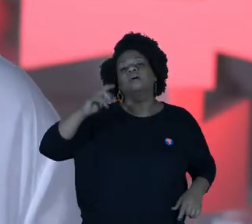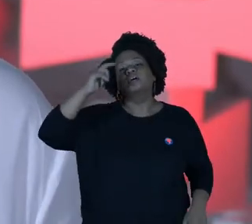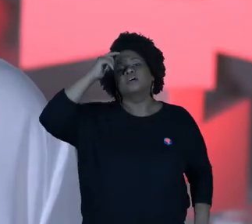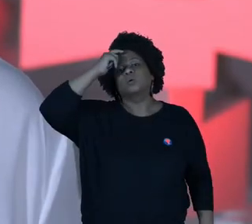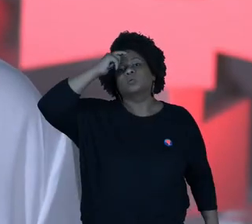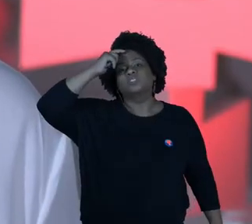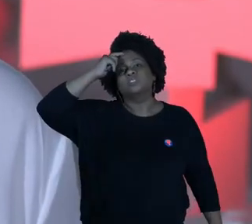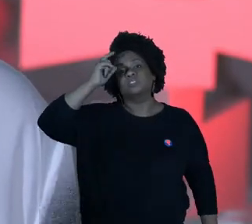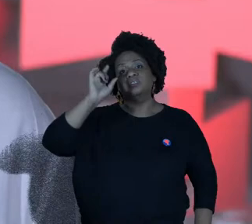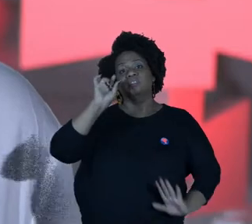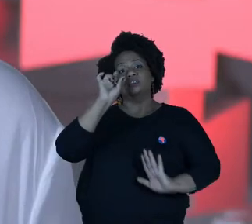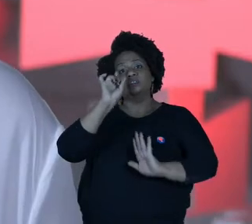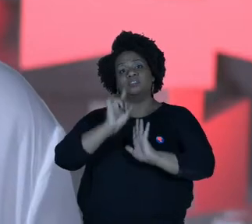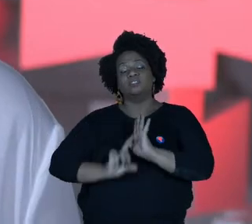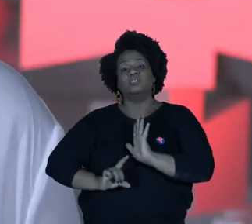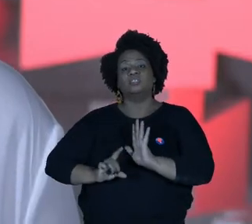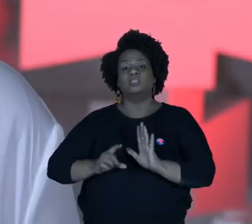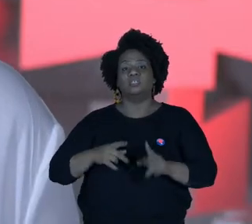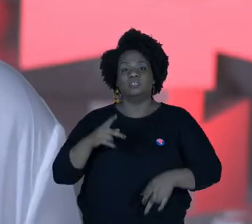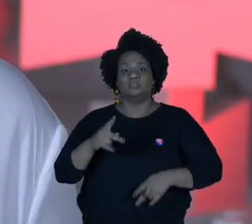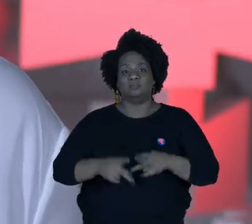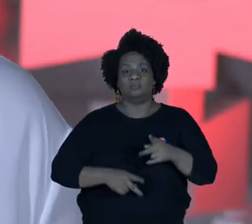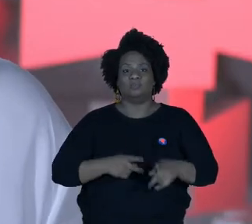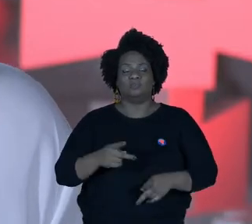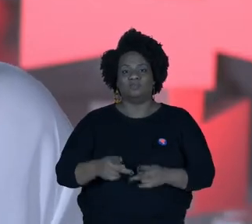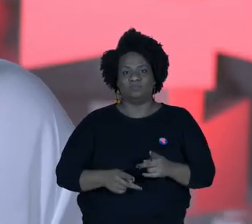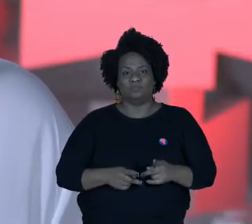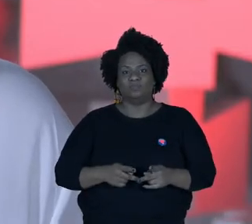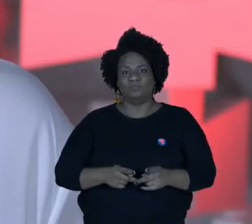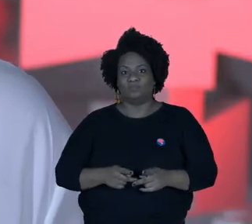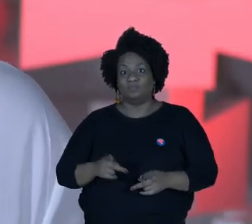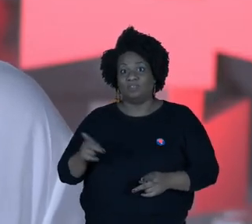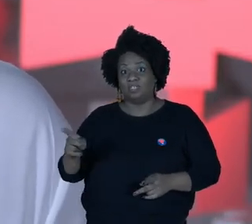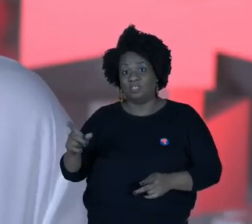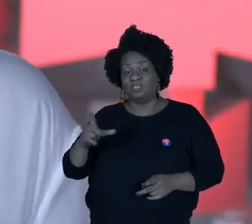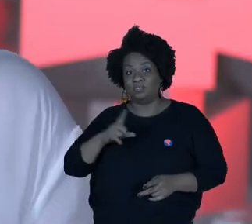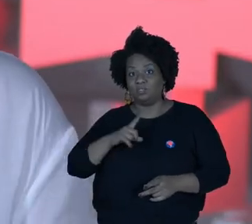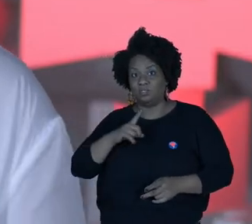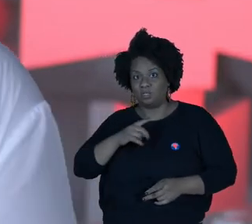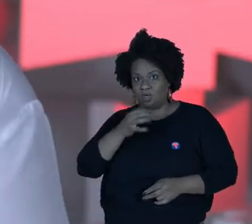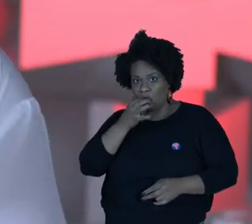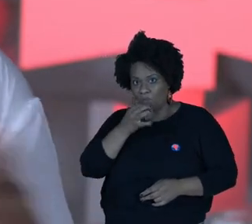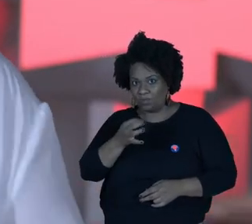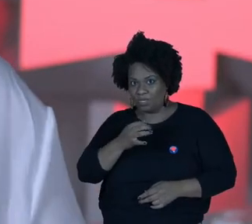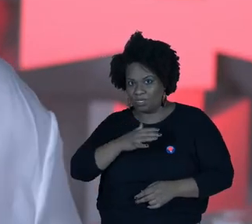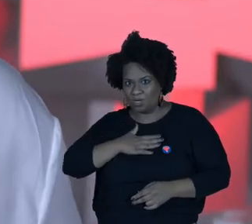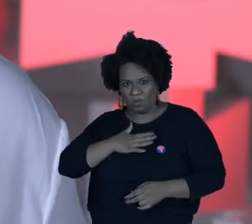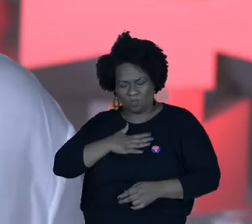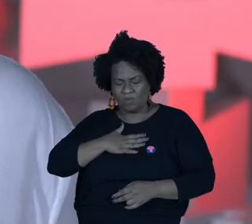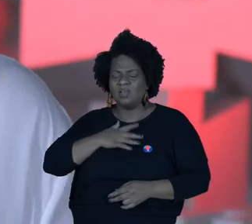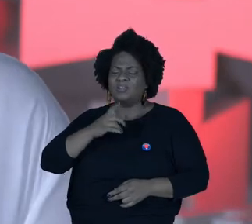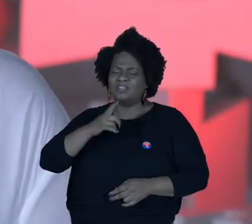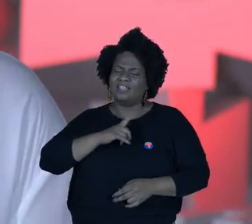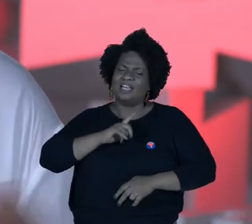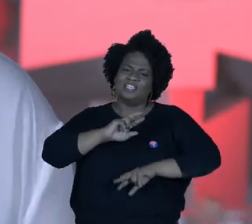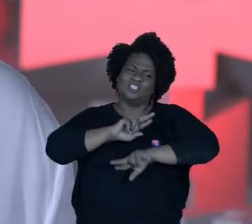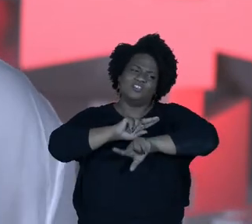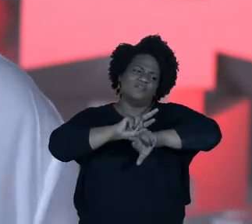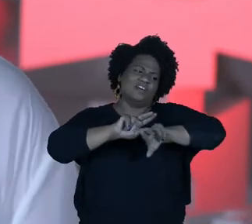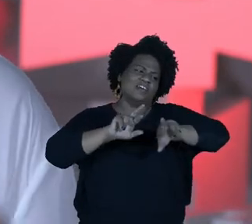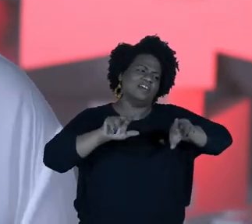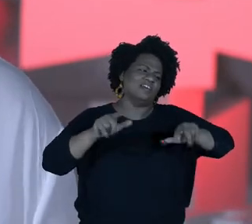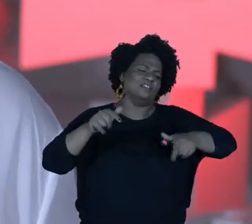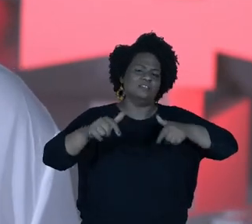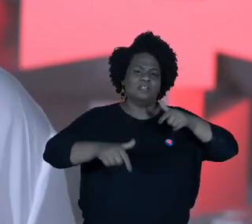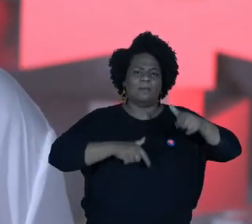de direitos dessa população. E isso é um olhar meu. Existem diversos olhares sobre esse trabalho,